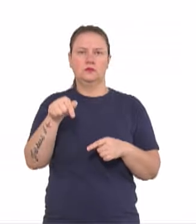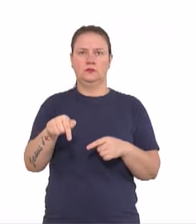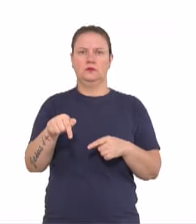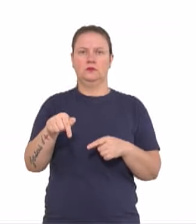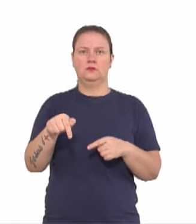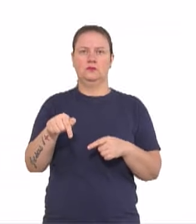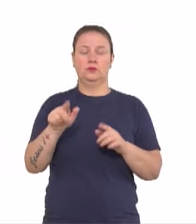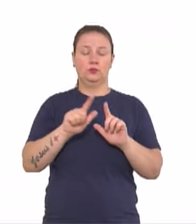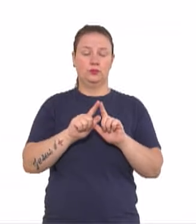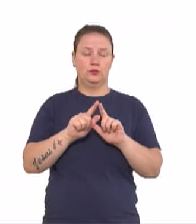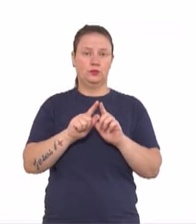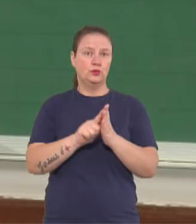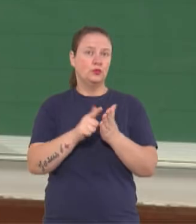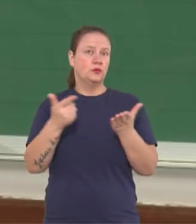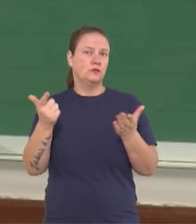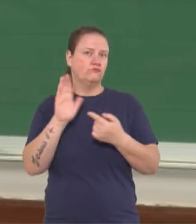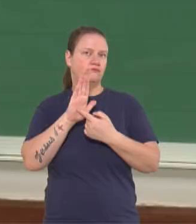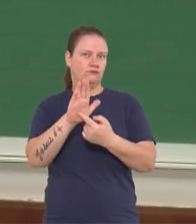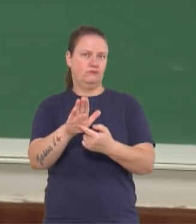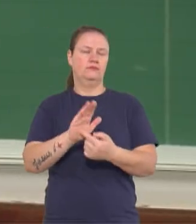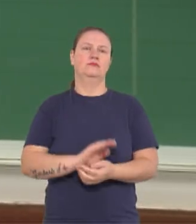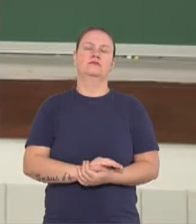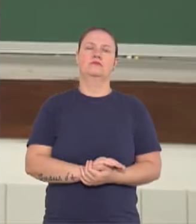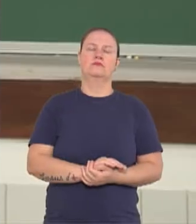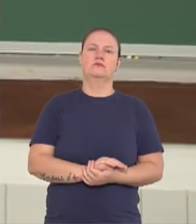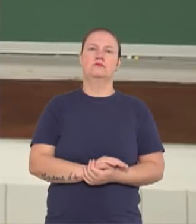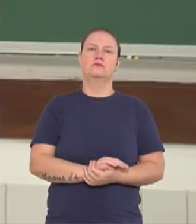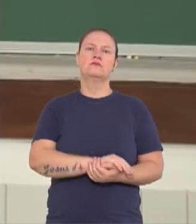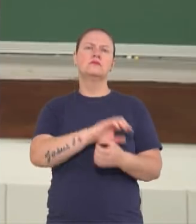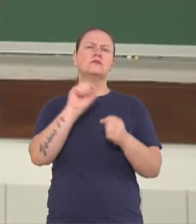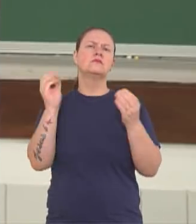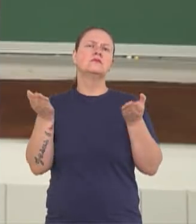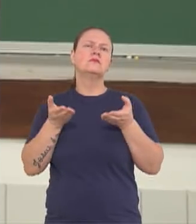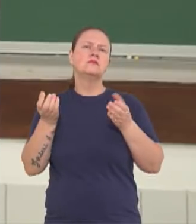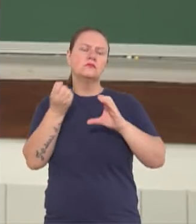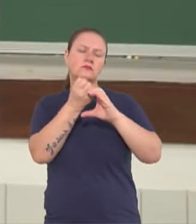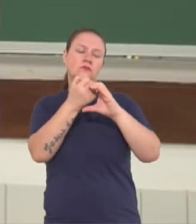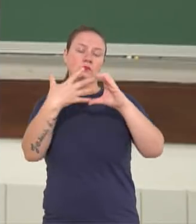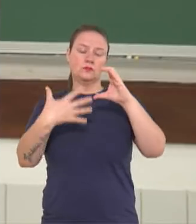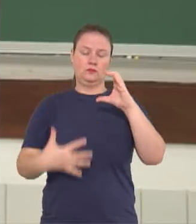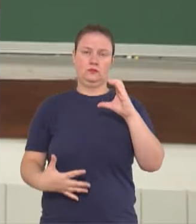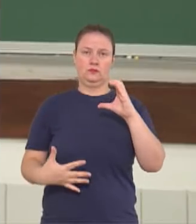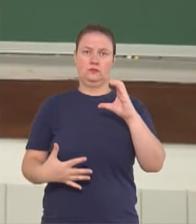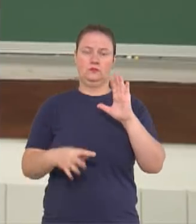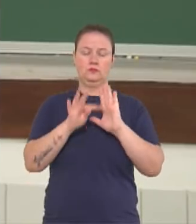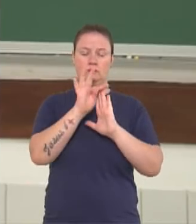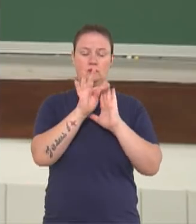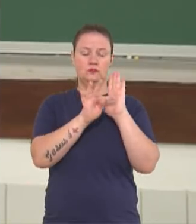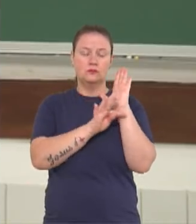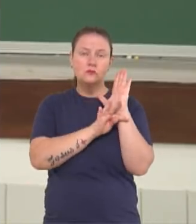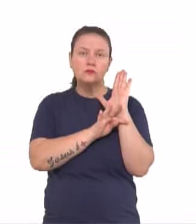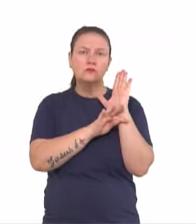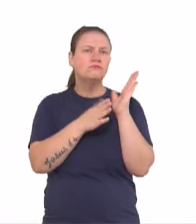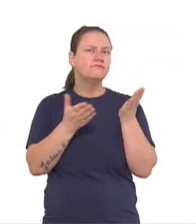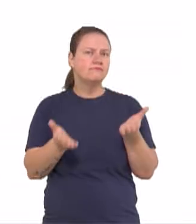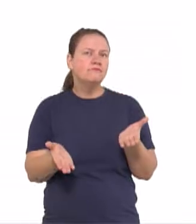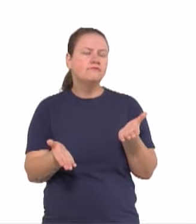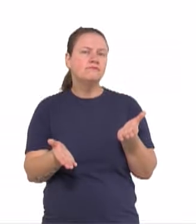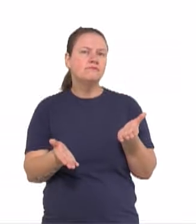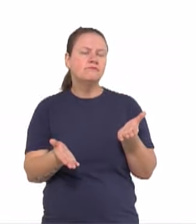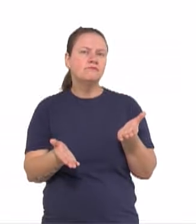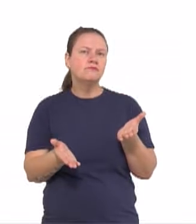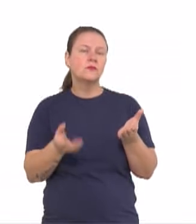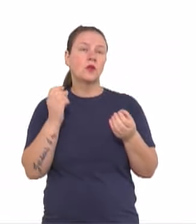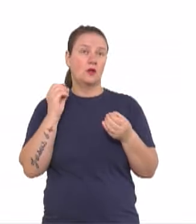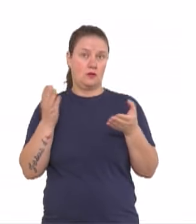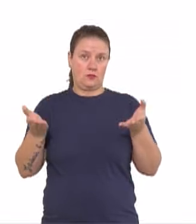trouxe. Pessoal, vamos retomar agora um pouquinho as características do gênero textual. Né? Então, esse slide aqui, ele